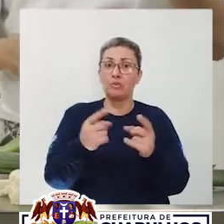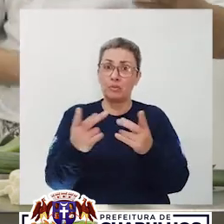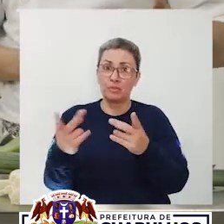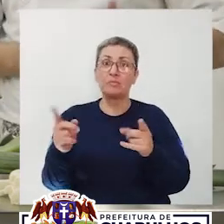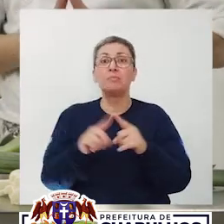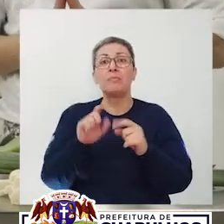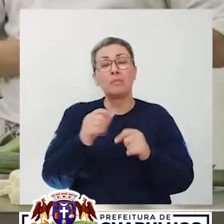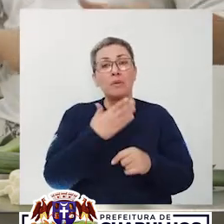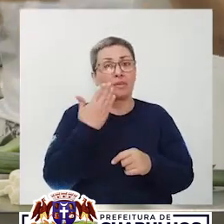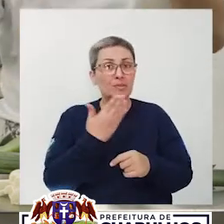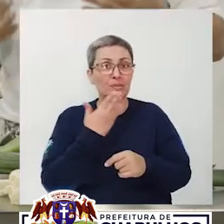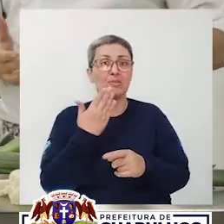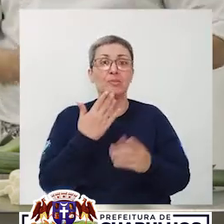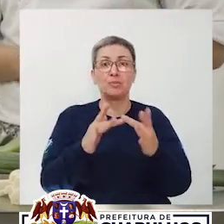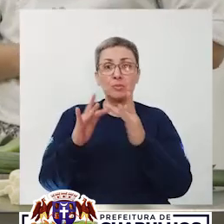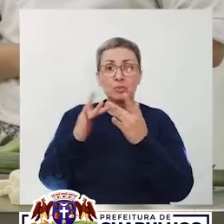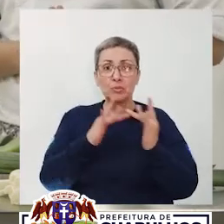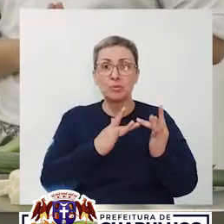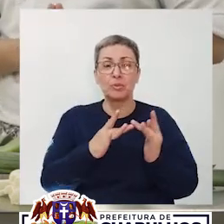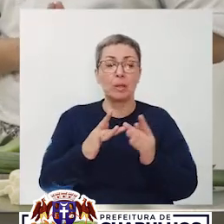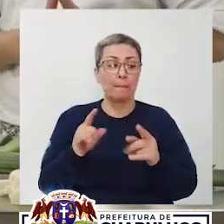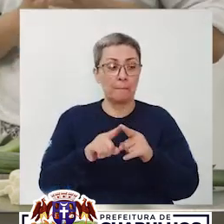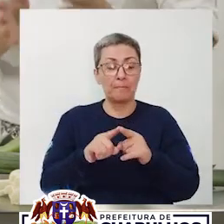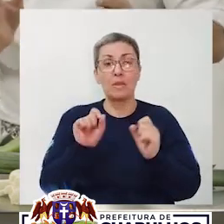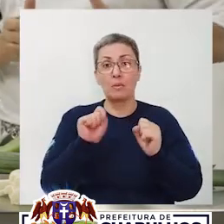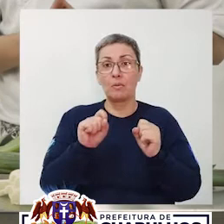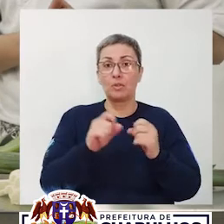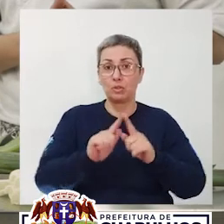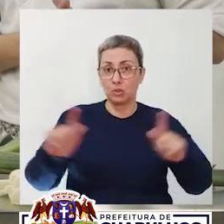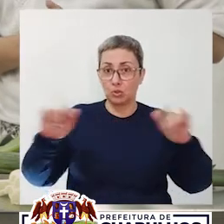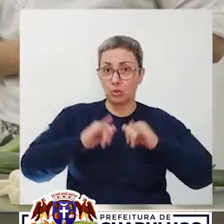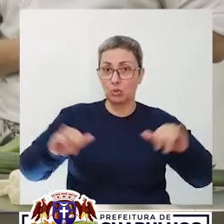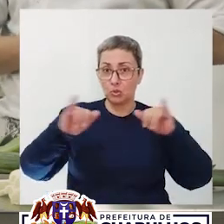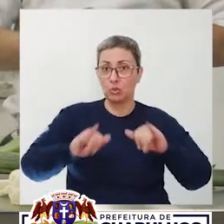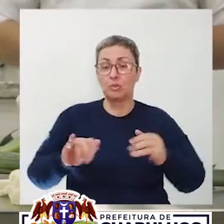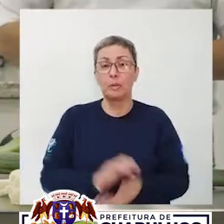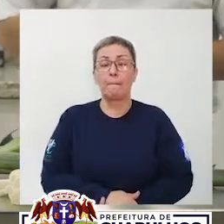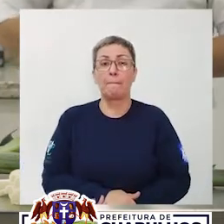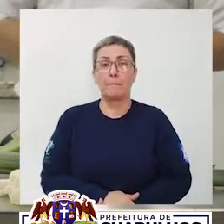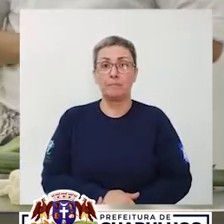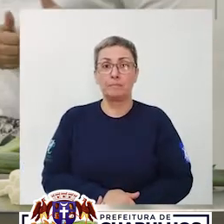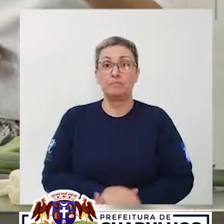Tal pessoa está vendendo a torta, então fica muito mais fácil para você poder se divulgar.